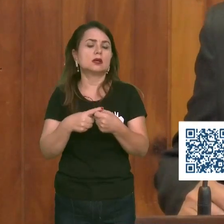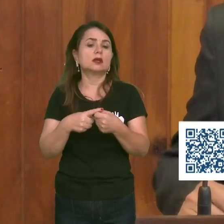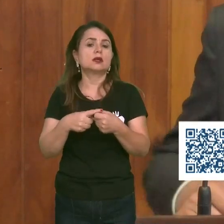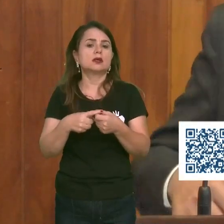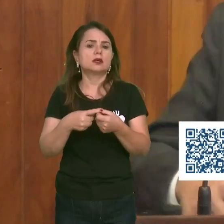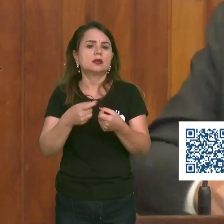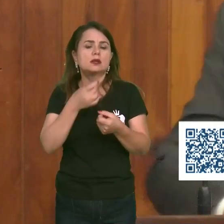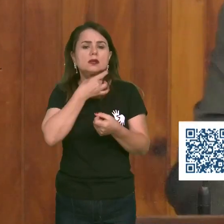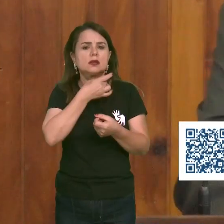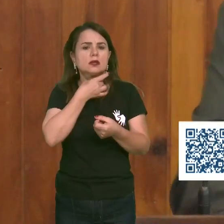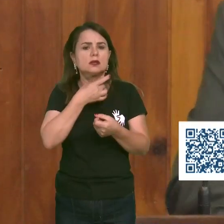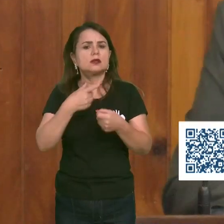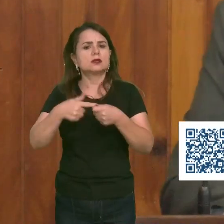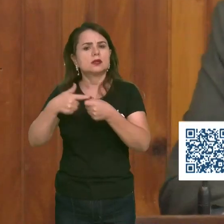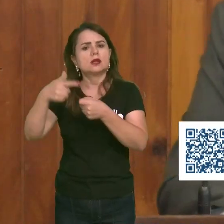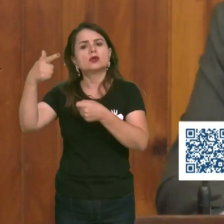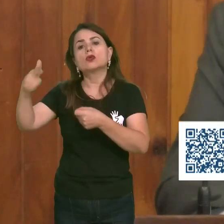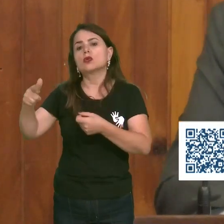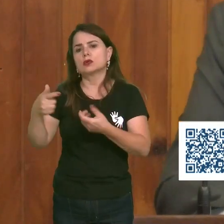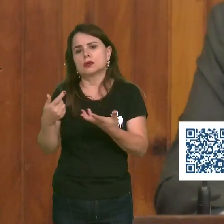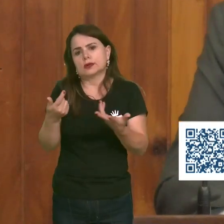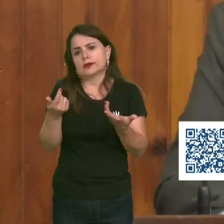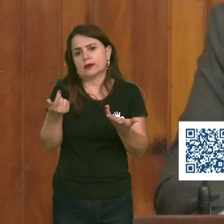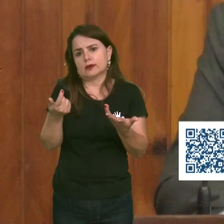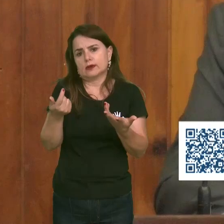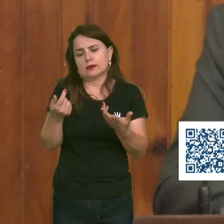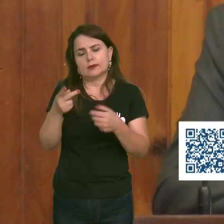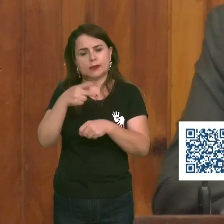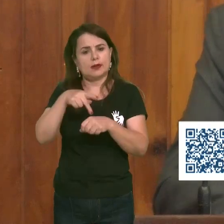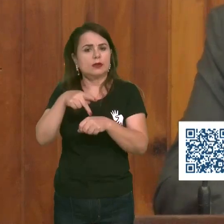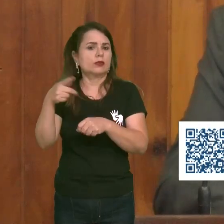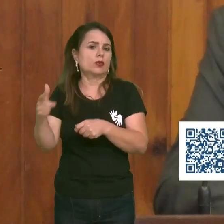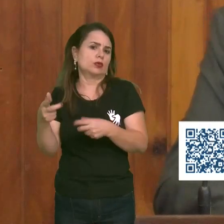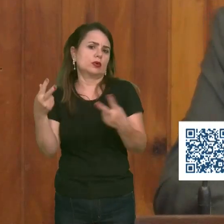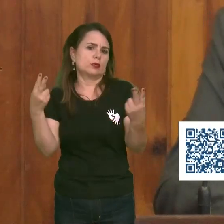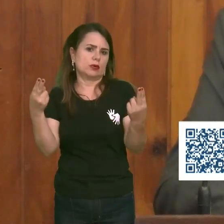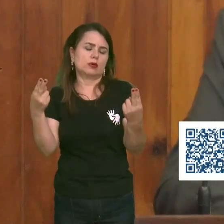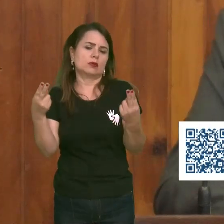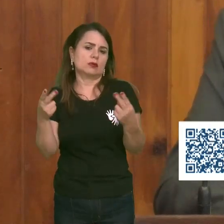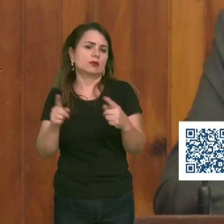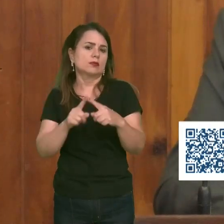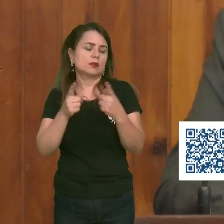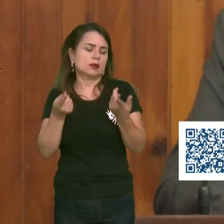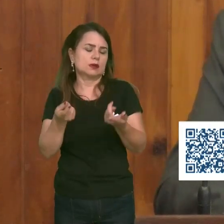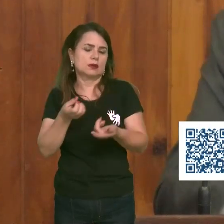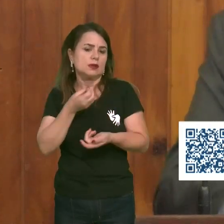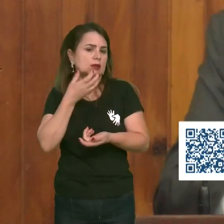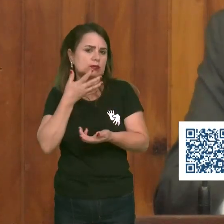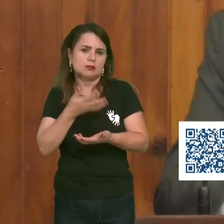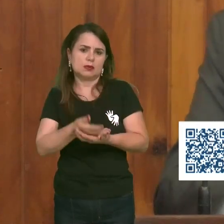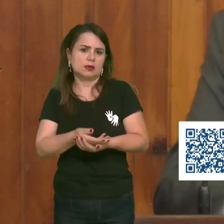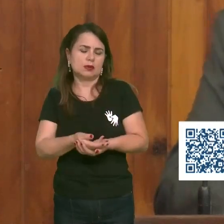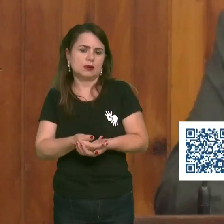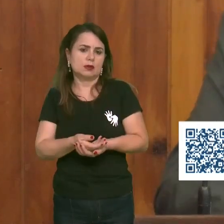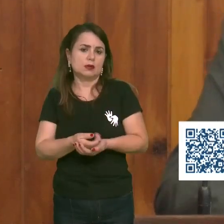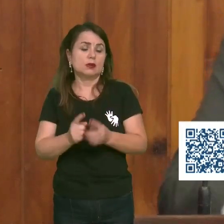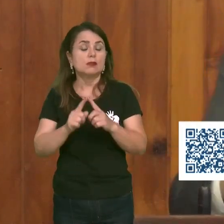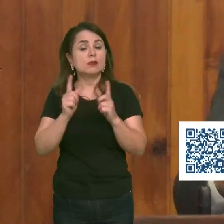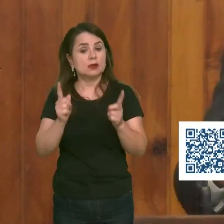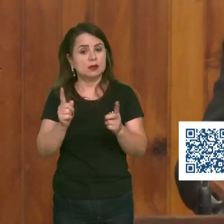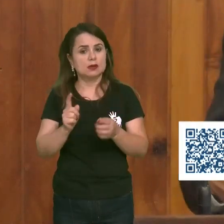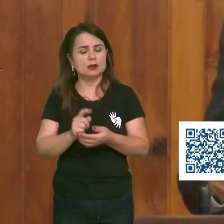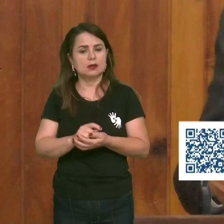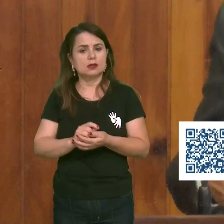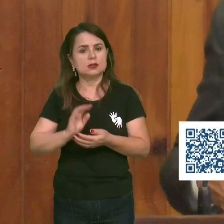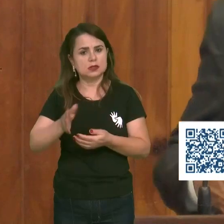chamasse e estava tudo bem decorrer teve várias